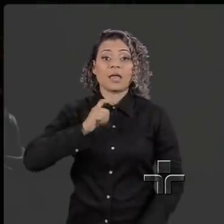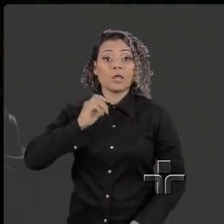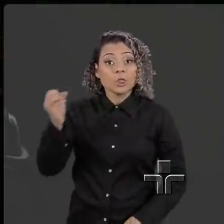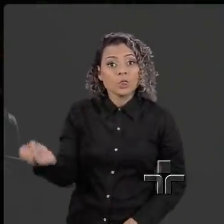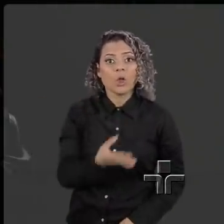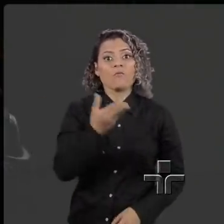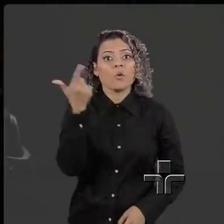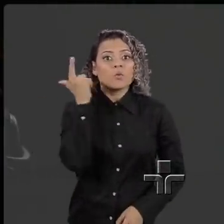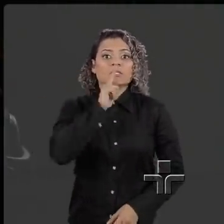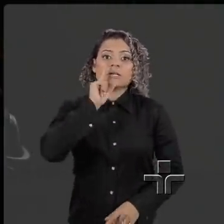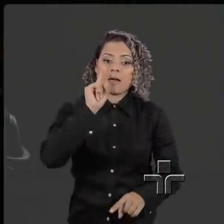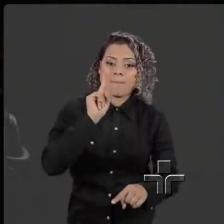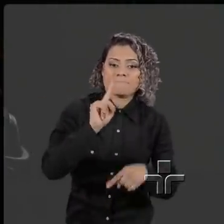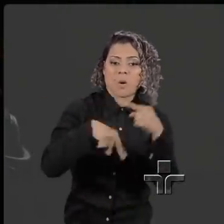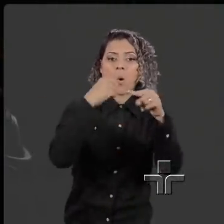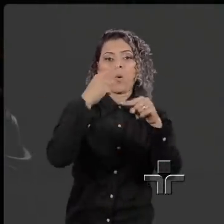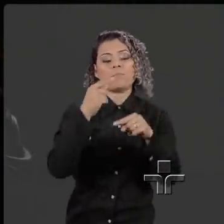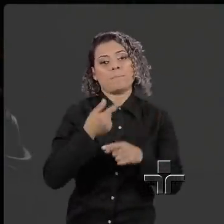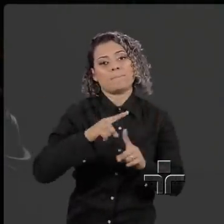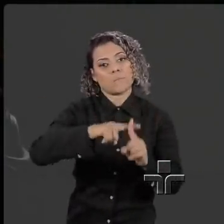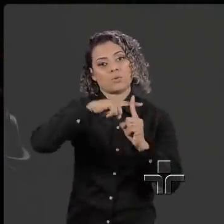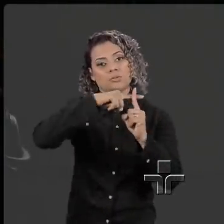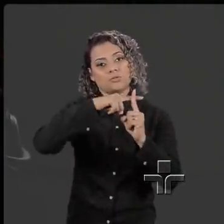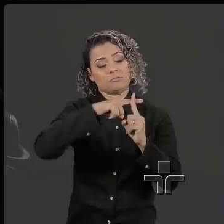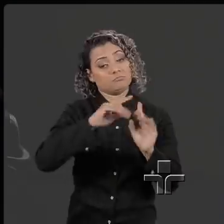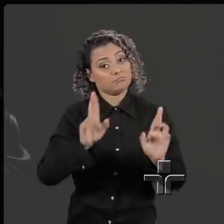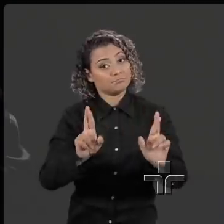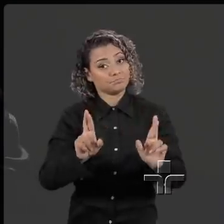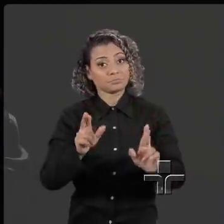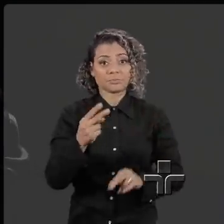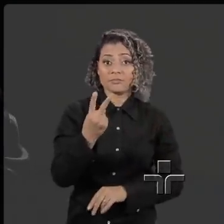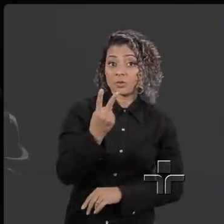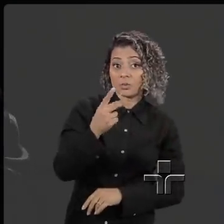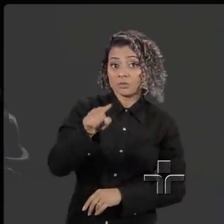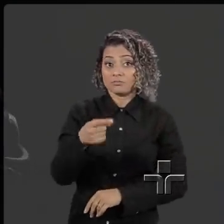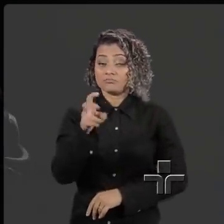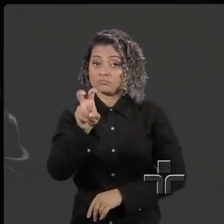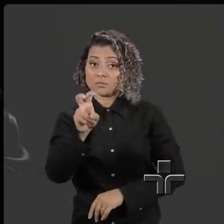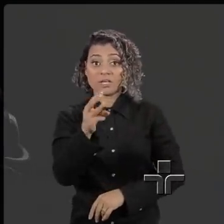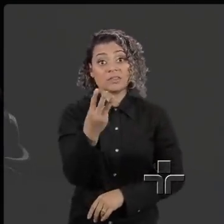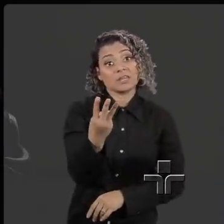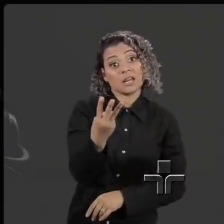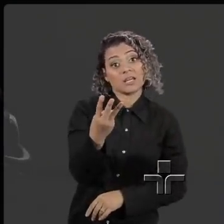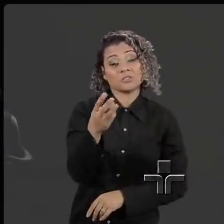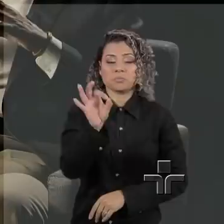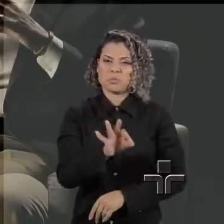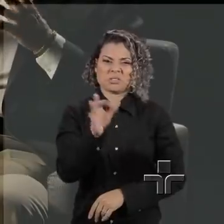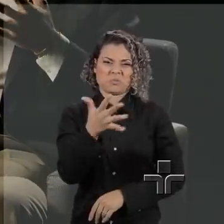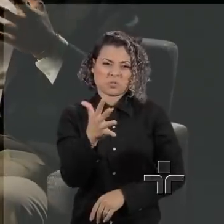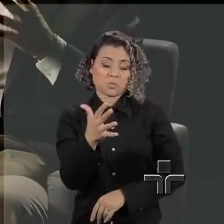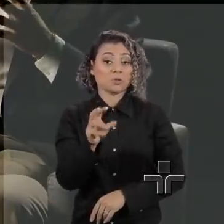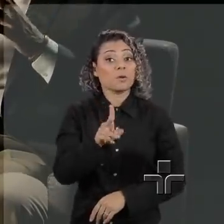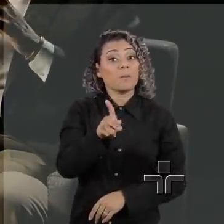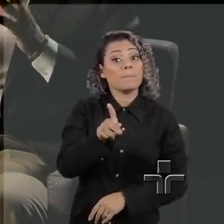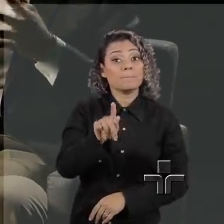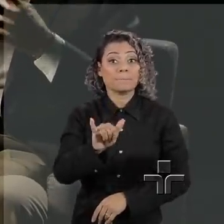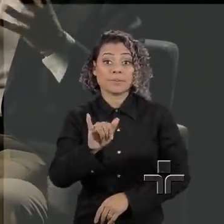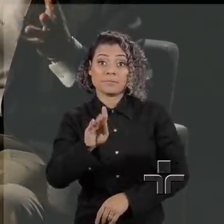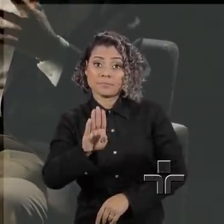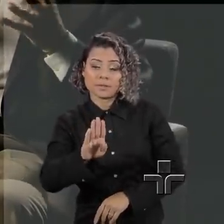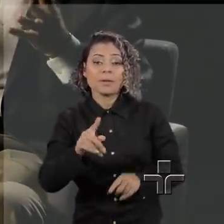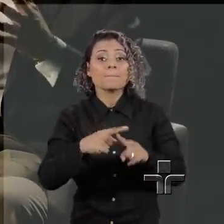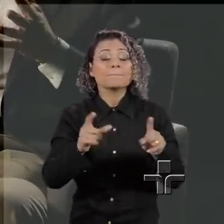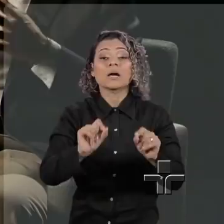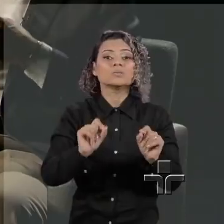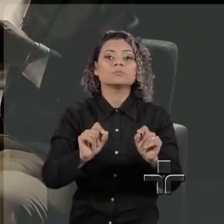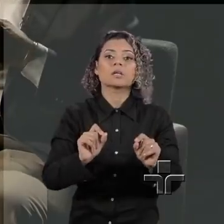bastante mais positiva. As projeções estão entre 2,5% e 3% do crescimento do PIB, né? Claro, considerando nenhuma